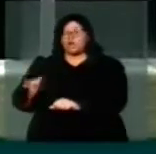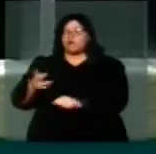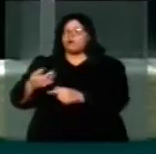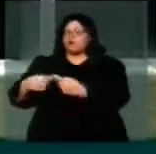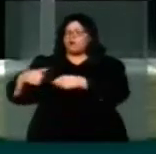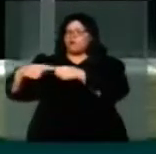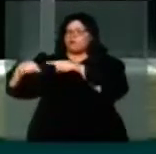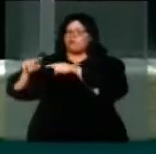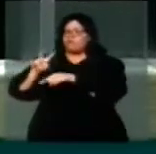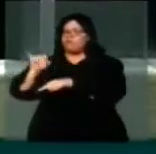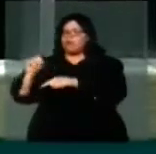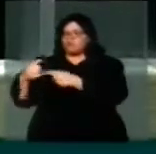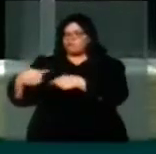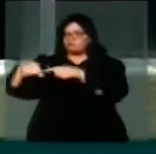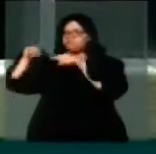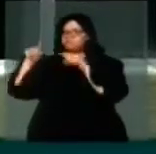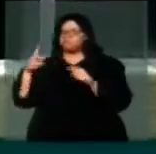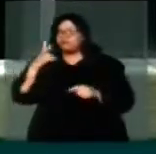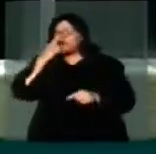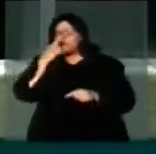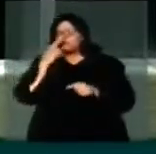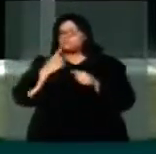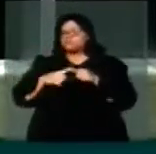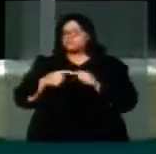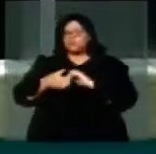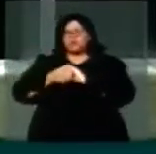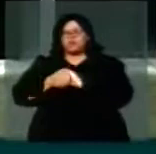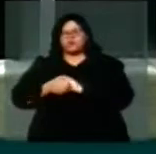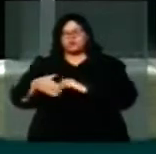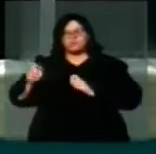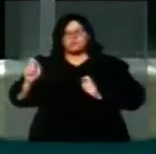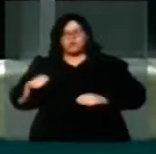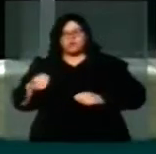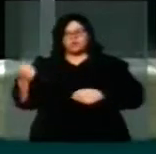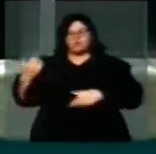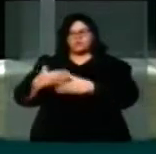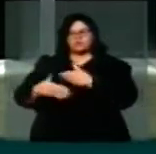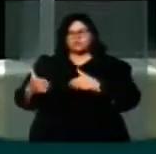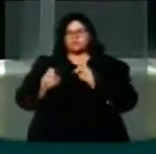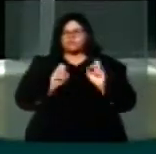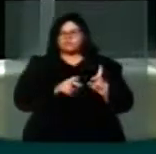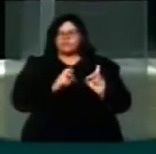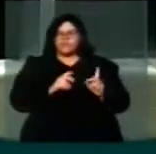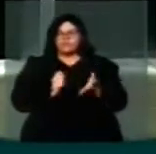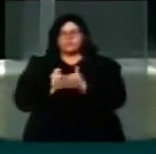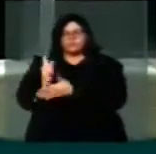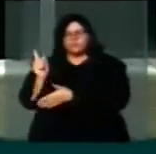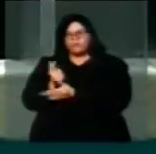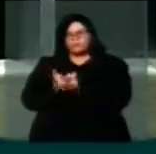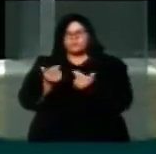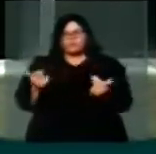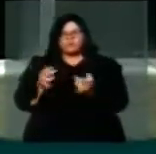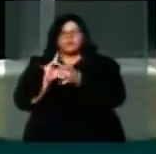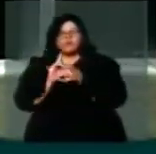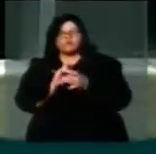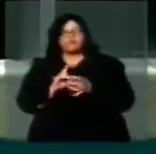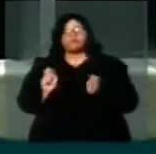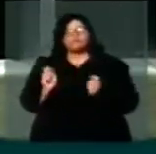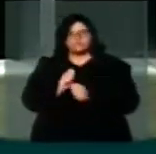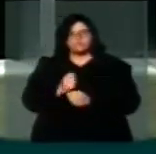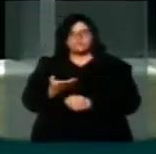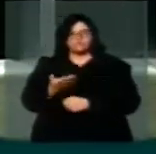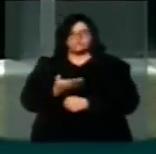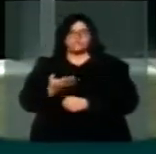permitir relações diplomáticas e transações comerciais muito maior. Mas o presidente